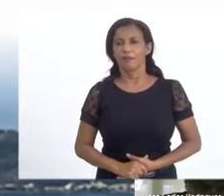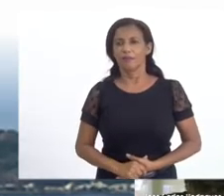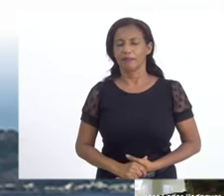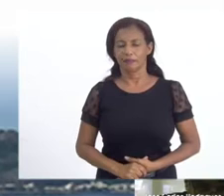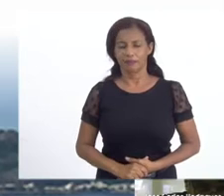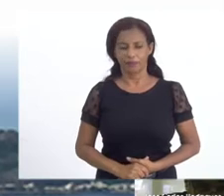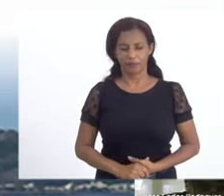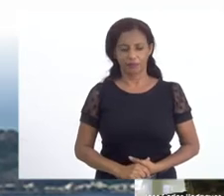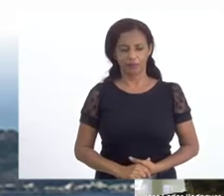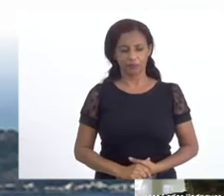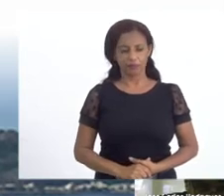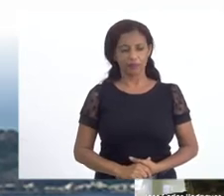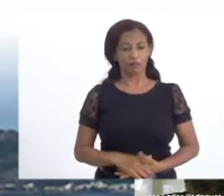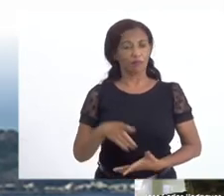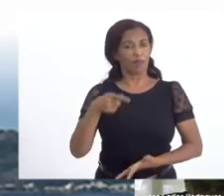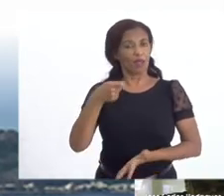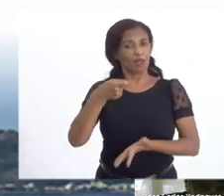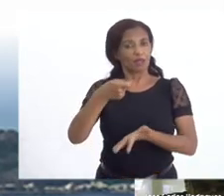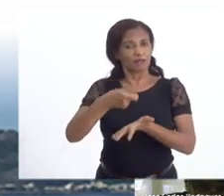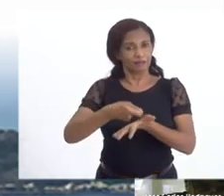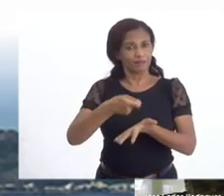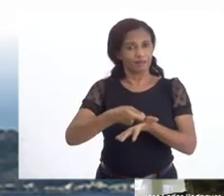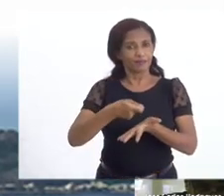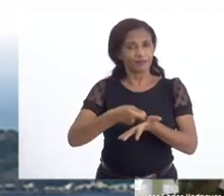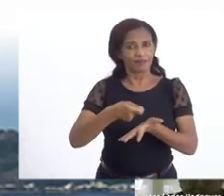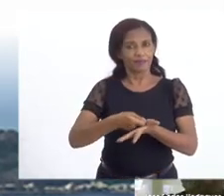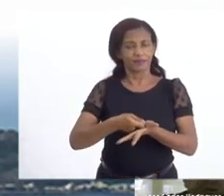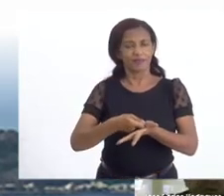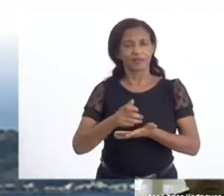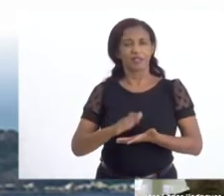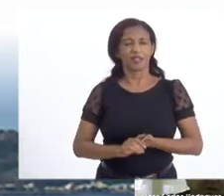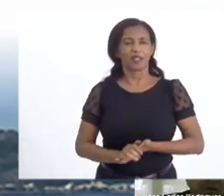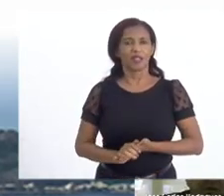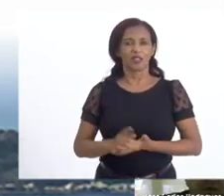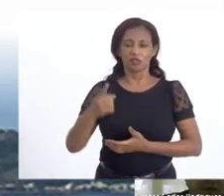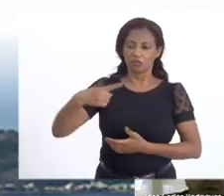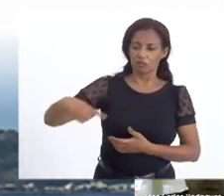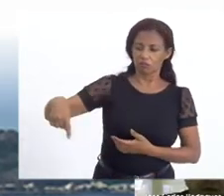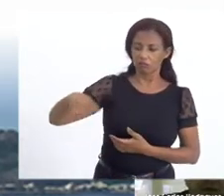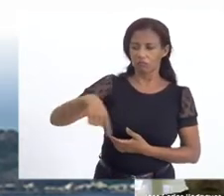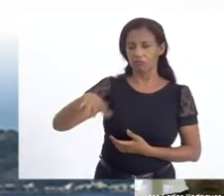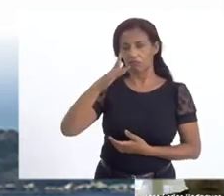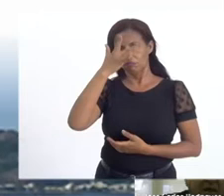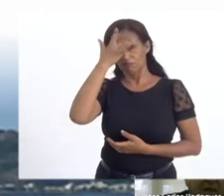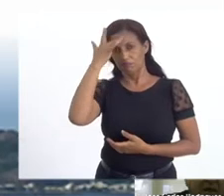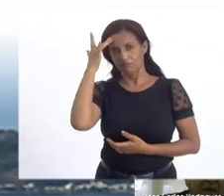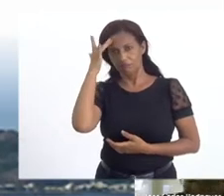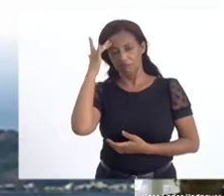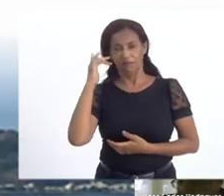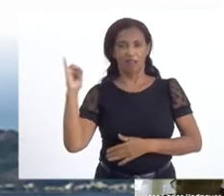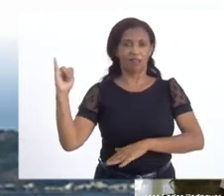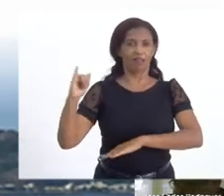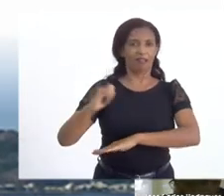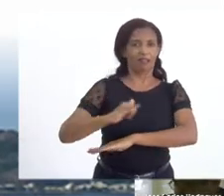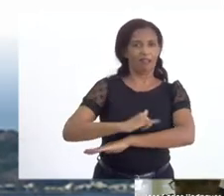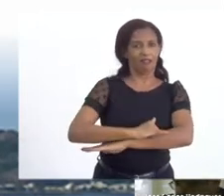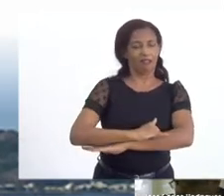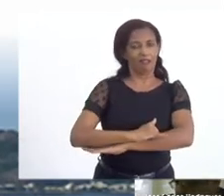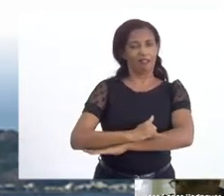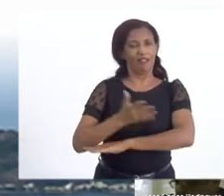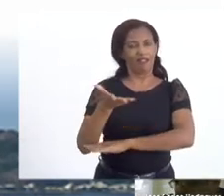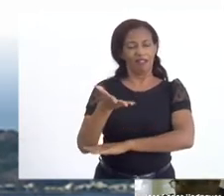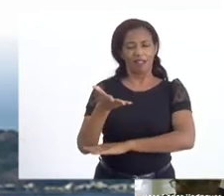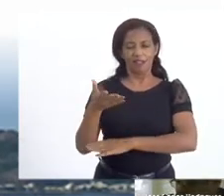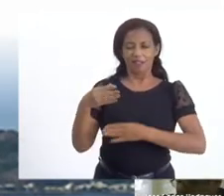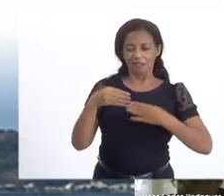Para então garantir essa, esse ir e vir dessas pessoas, a Infraero, seguindo as orientações